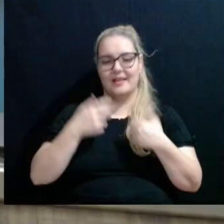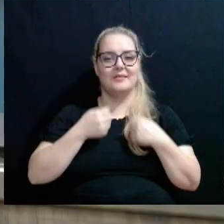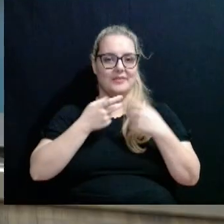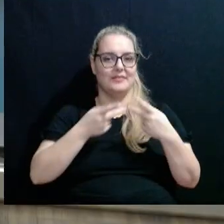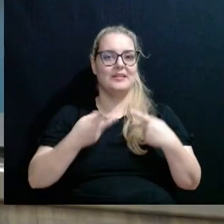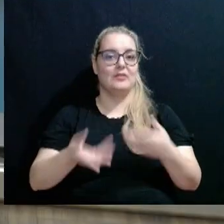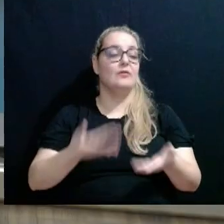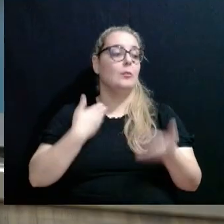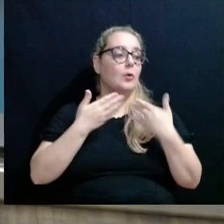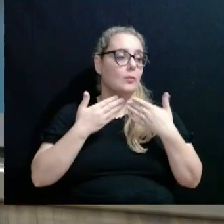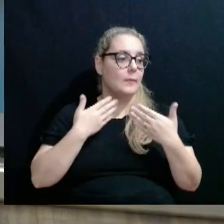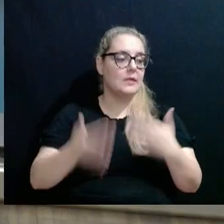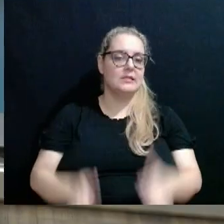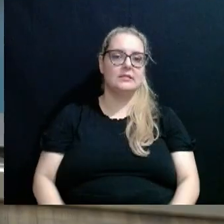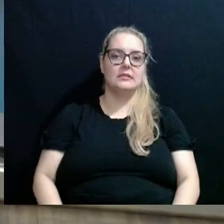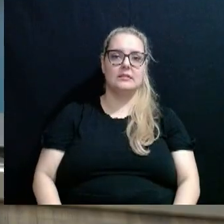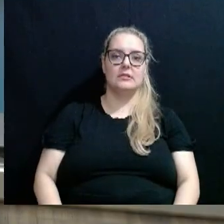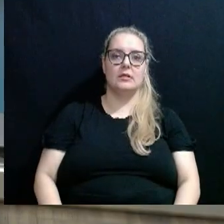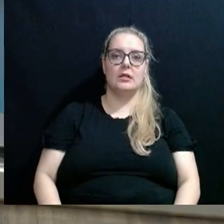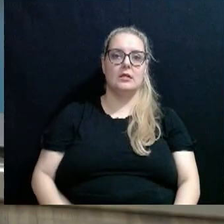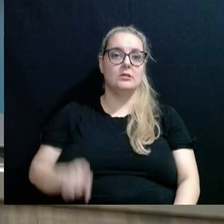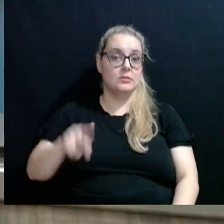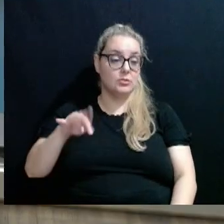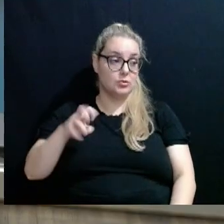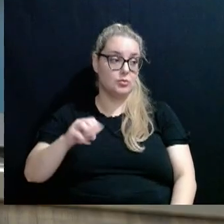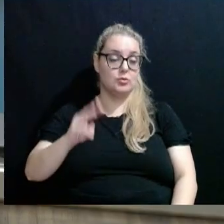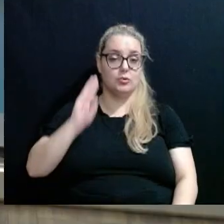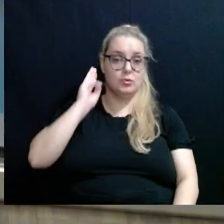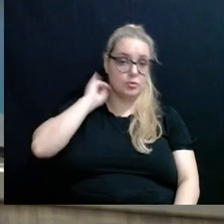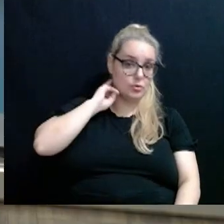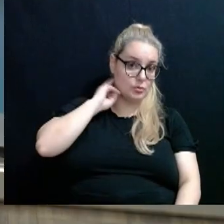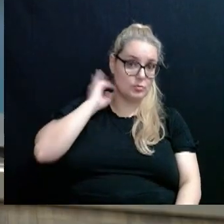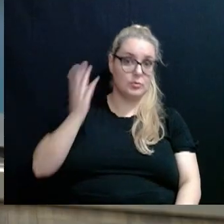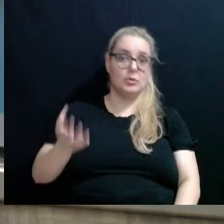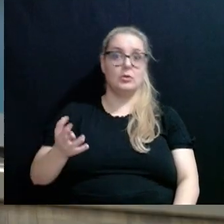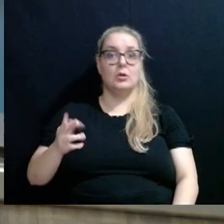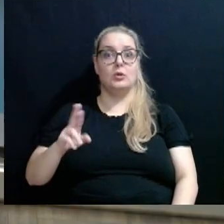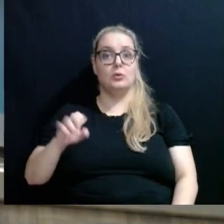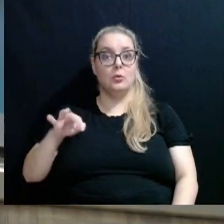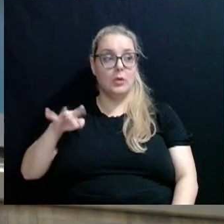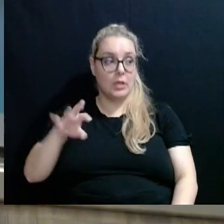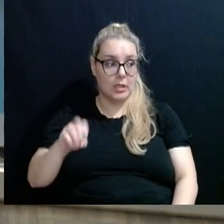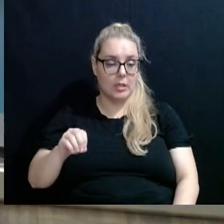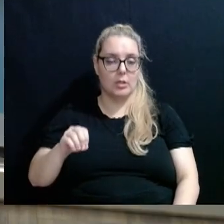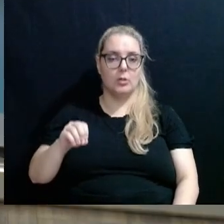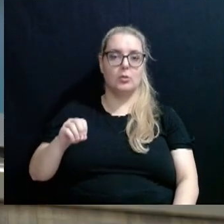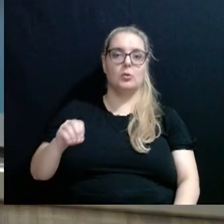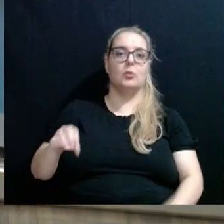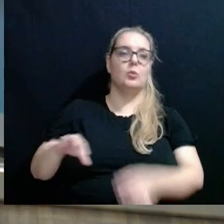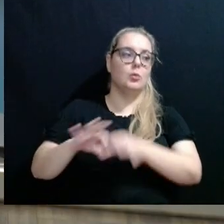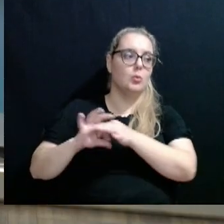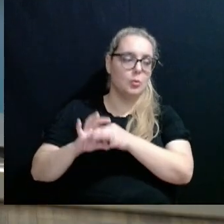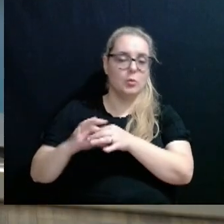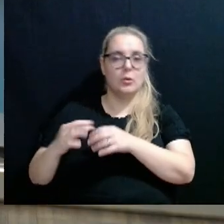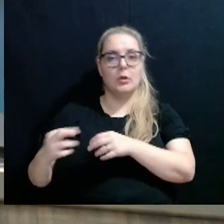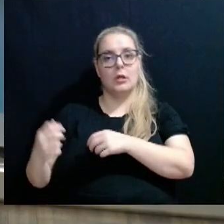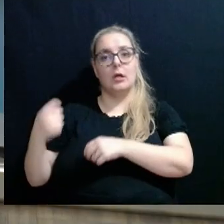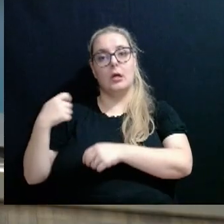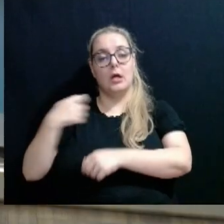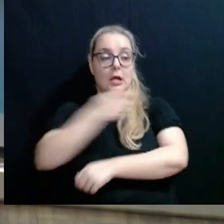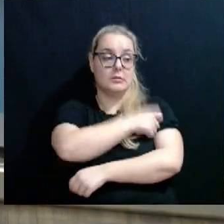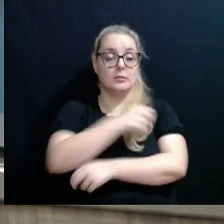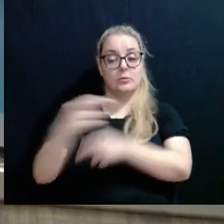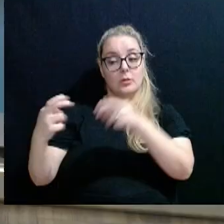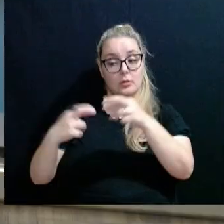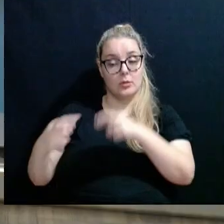Bom, doutor, para a gente começar, vamos falar um pouquinho sobre esse surto, né, de meningite no Reino Unido, né, as autoridades